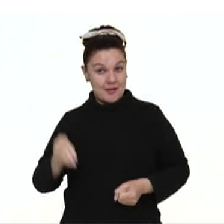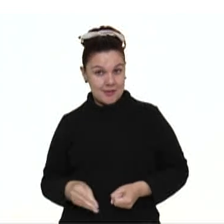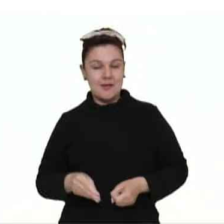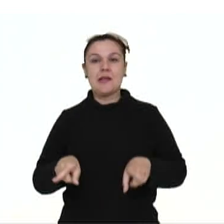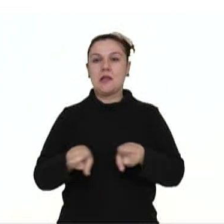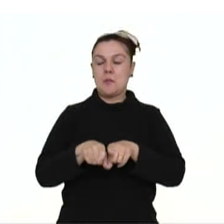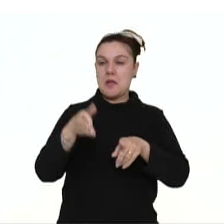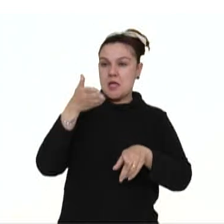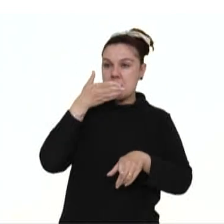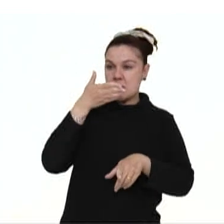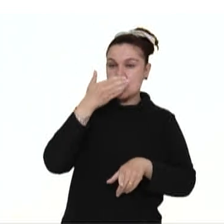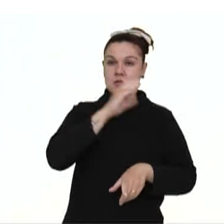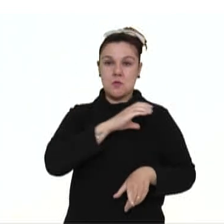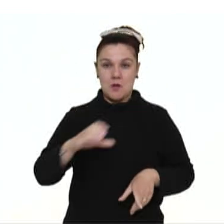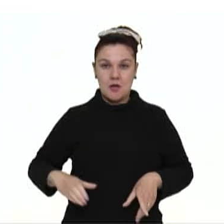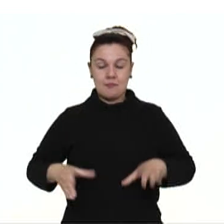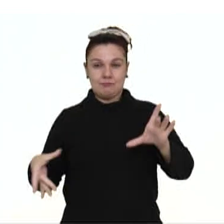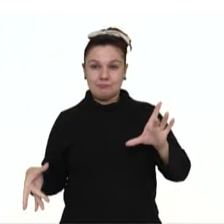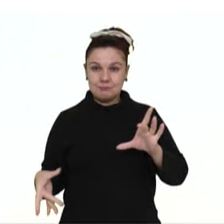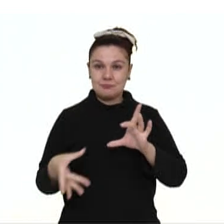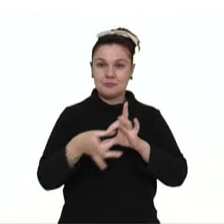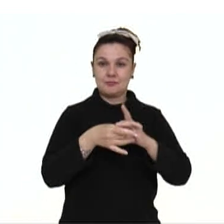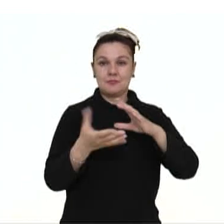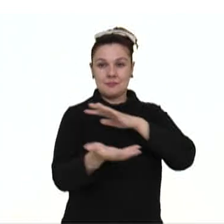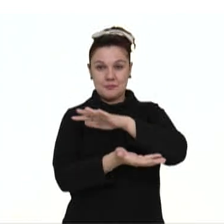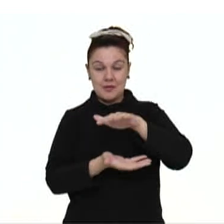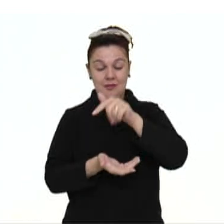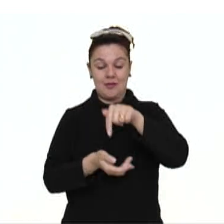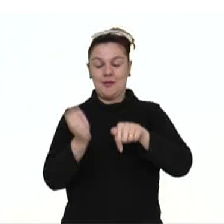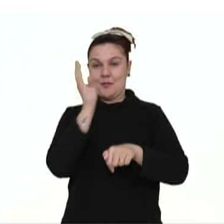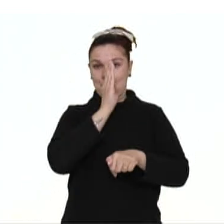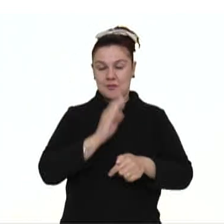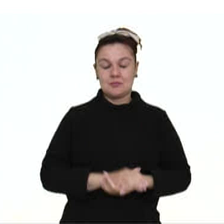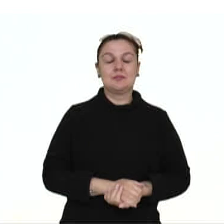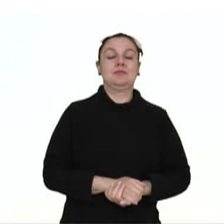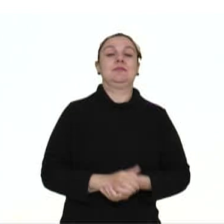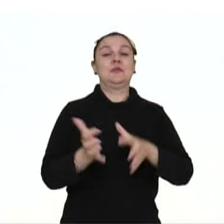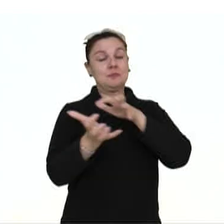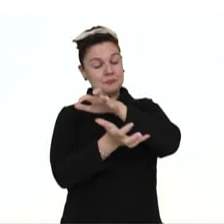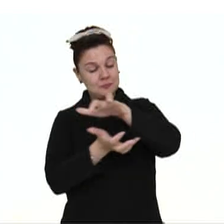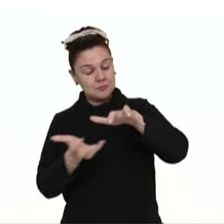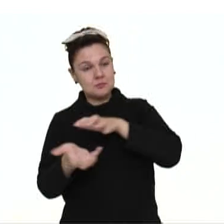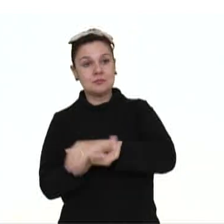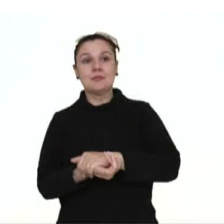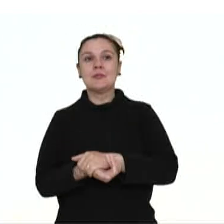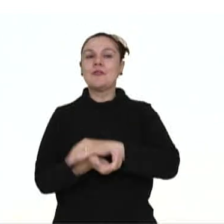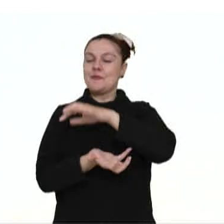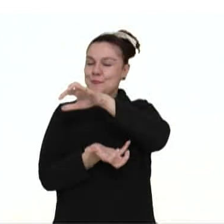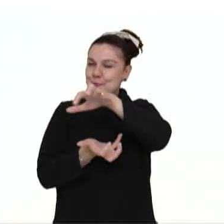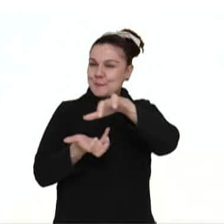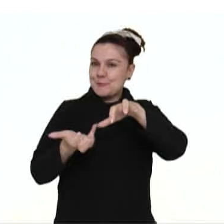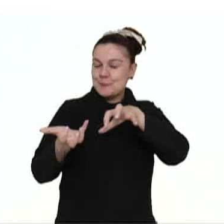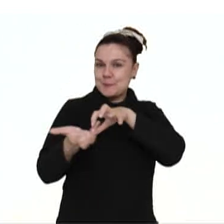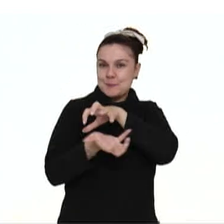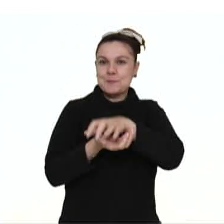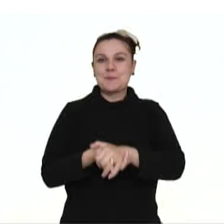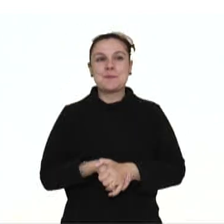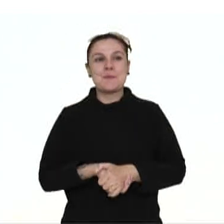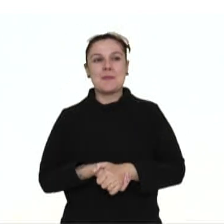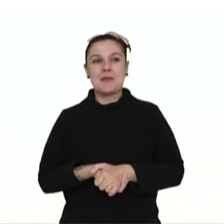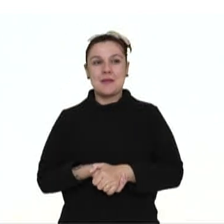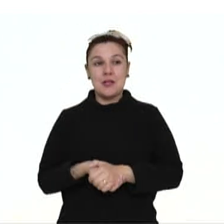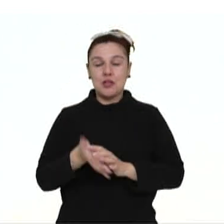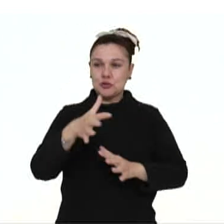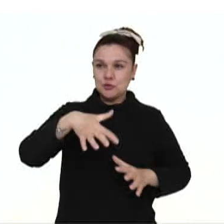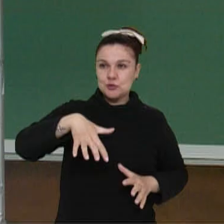indígenas, fossem estruturadas no Brasil. Então, foram sendo mescladas aí